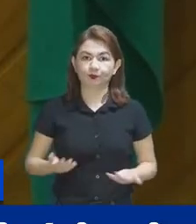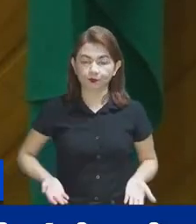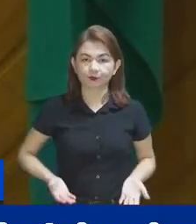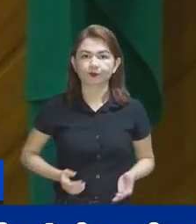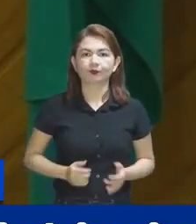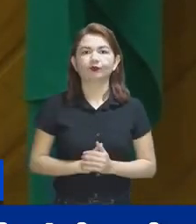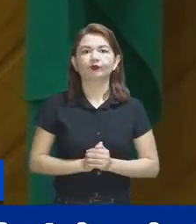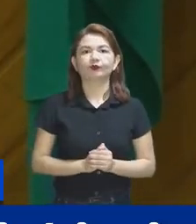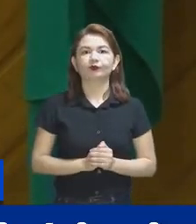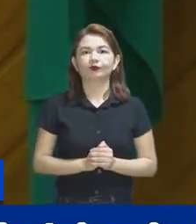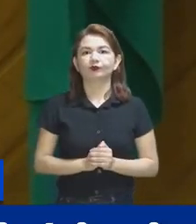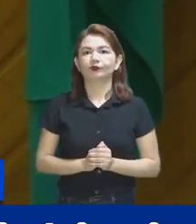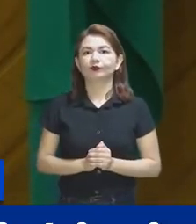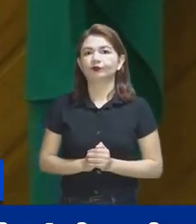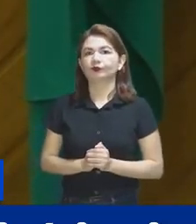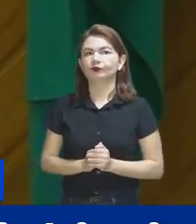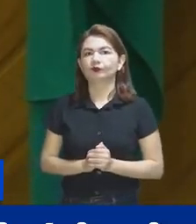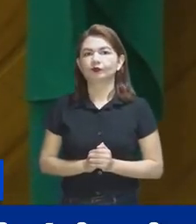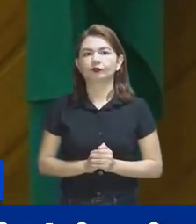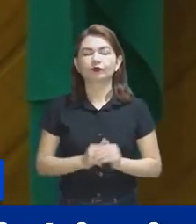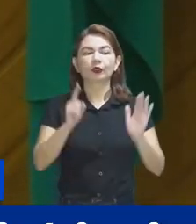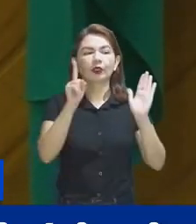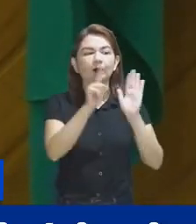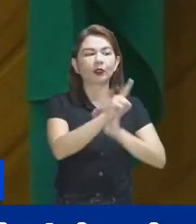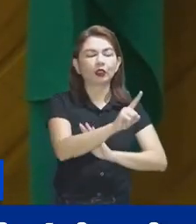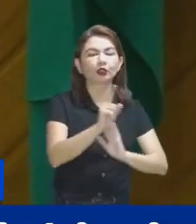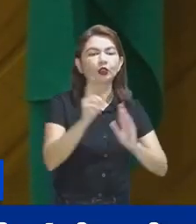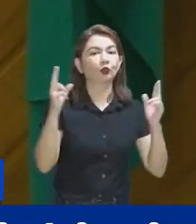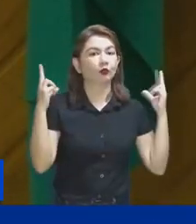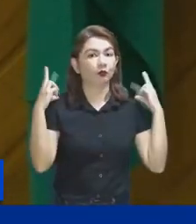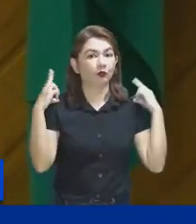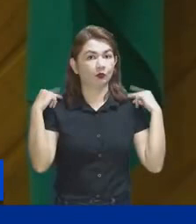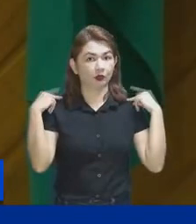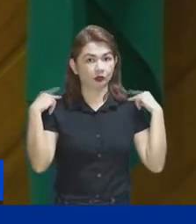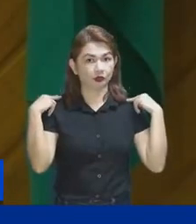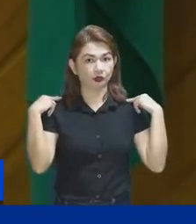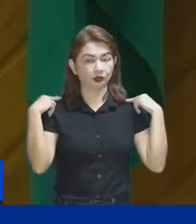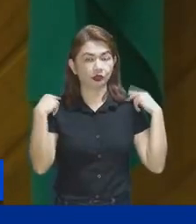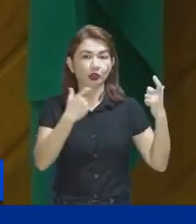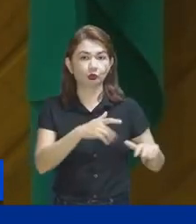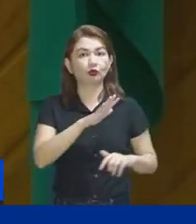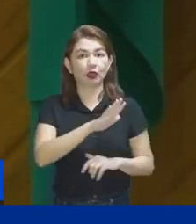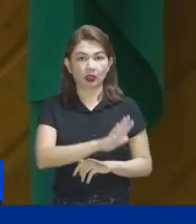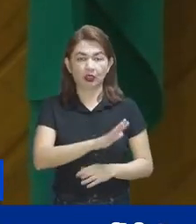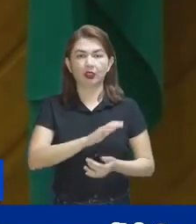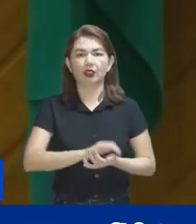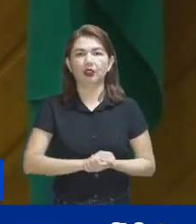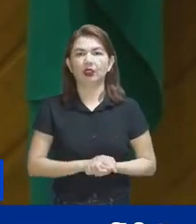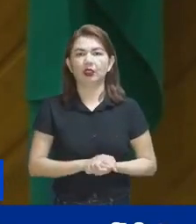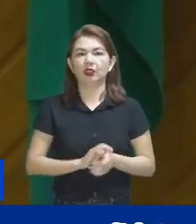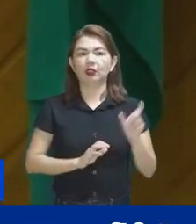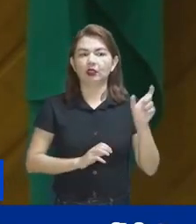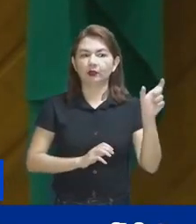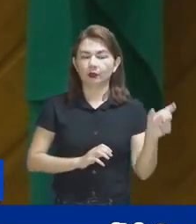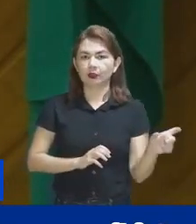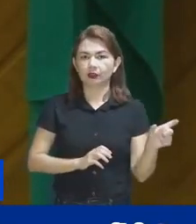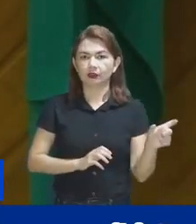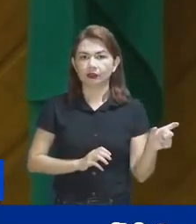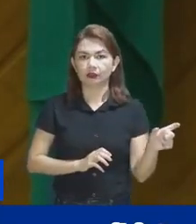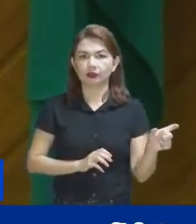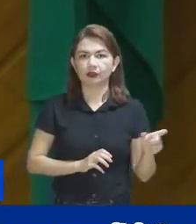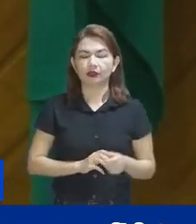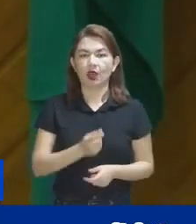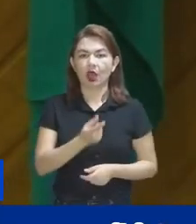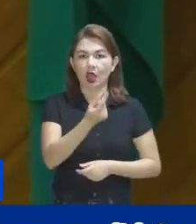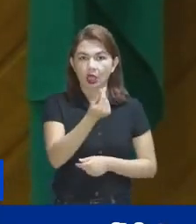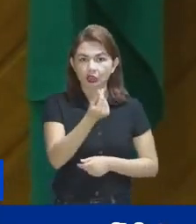declarante realizou entrevista com o condutor do veículo, ainda no local, que o suspeito declarou que recebeu dinheiro